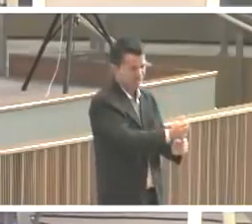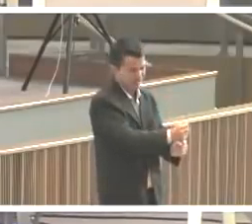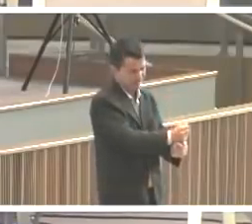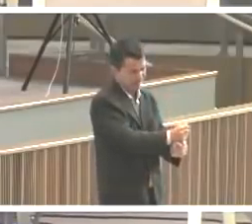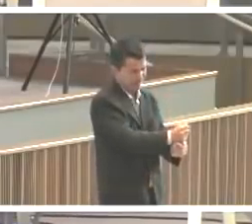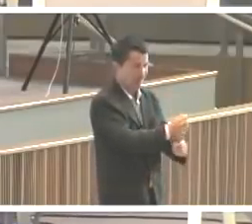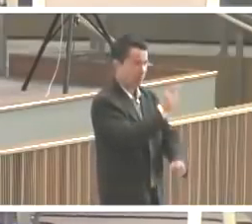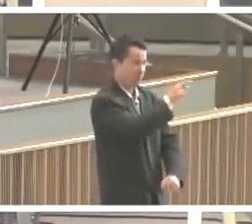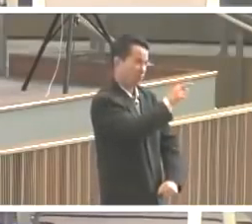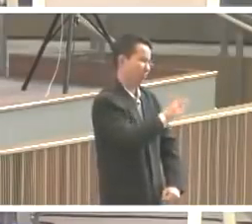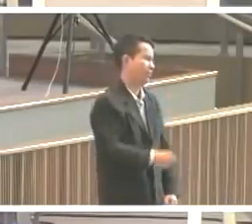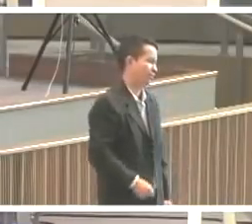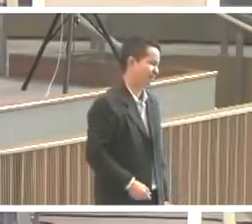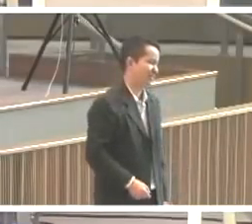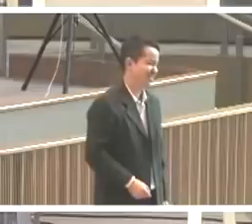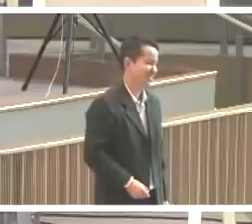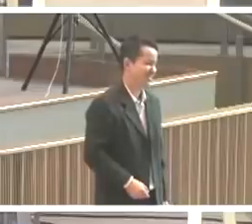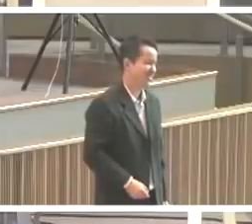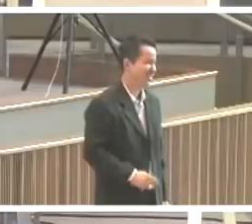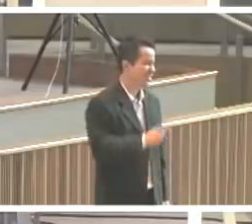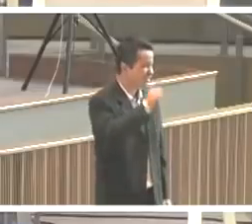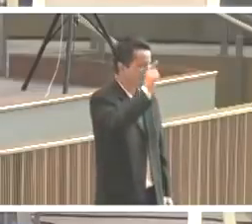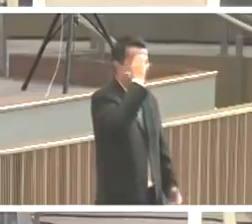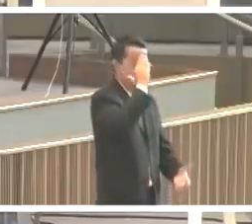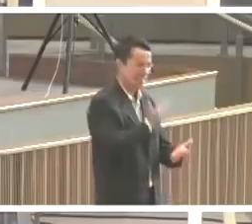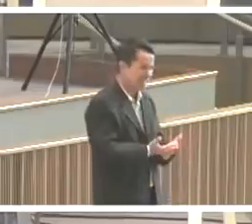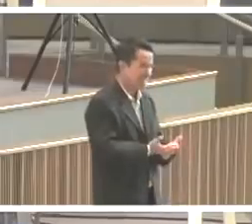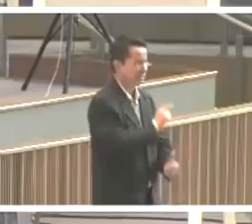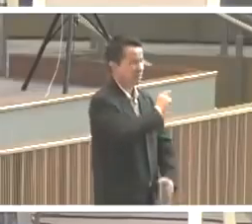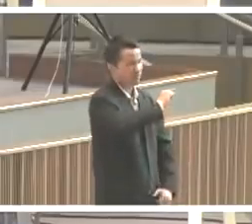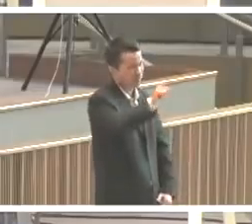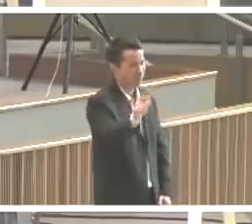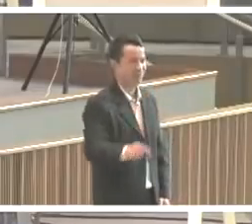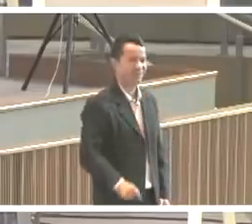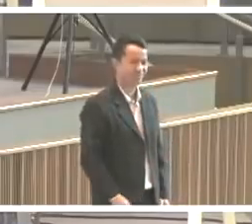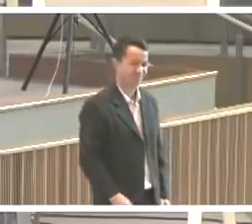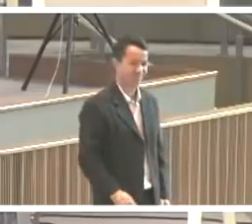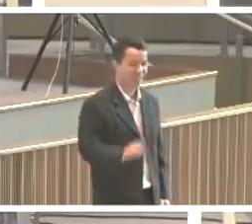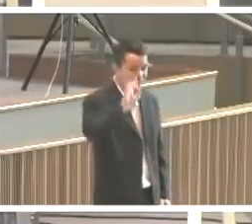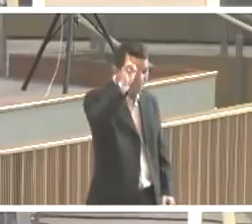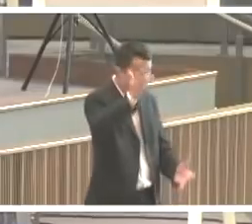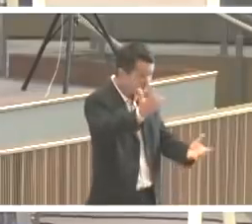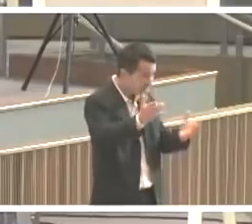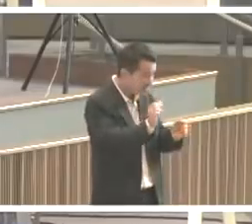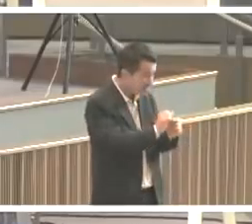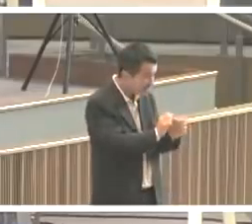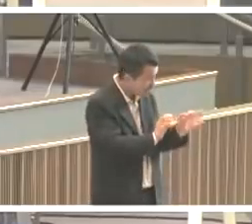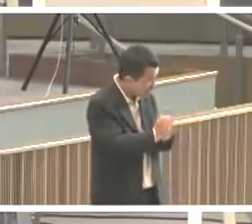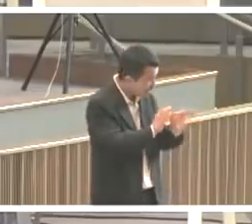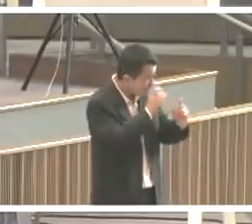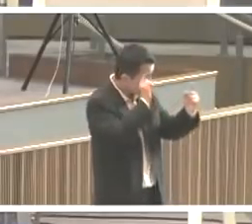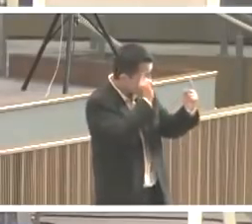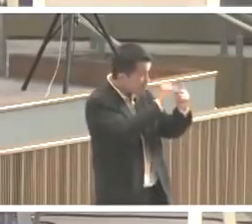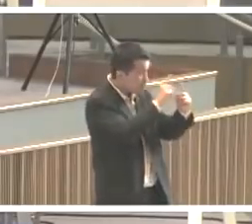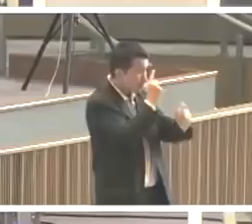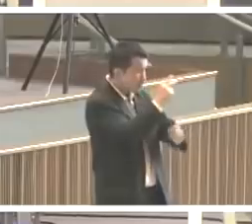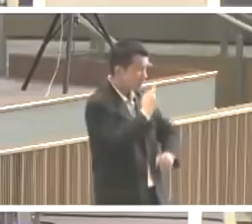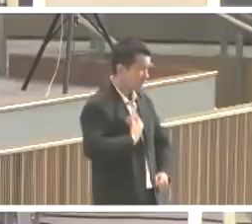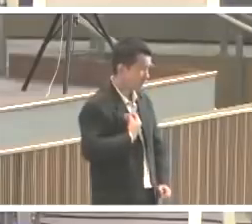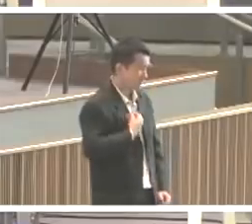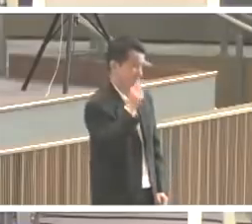Eu, há tempos atrás, estava orando, dizendo assim: Senhor, eu não estou entendendo o